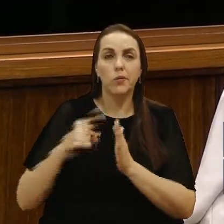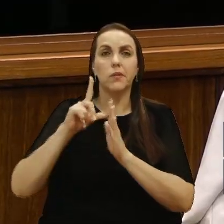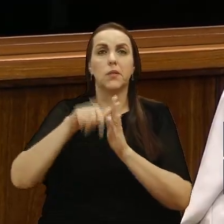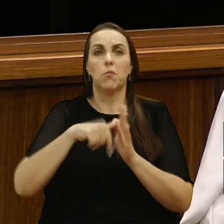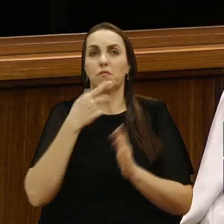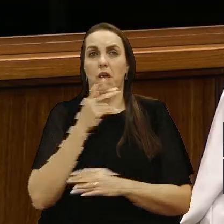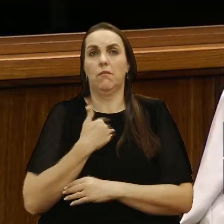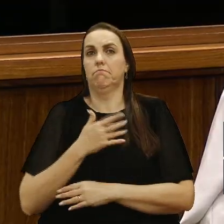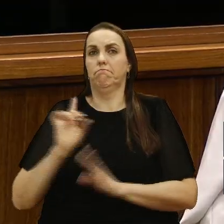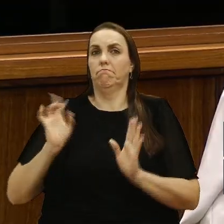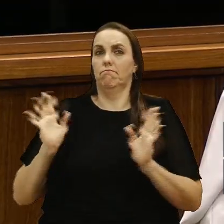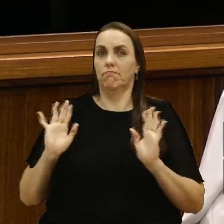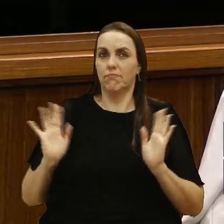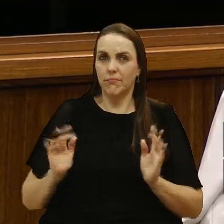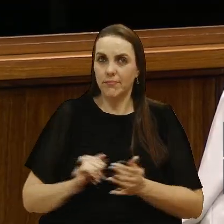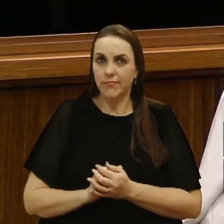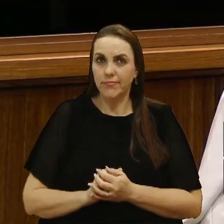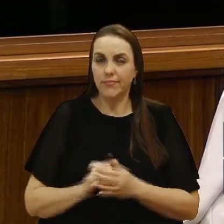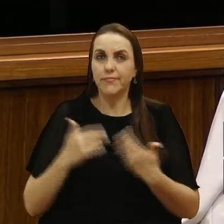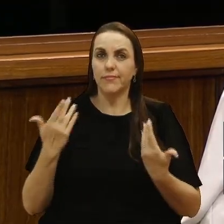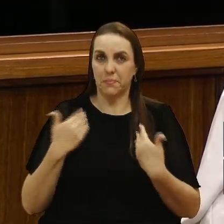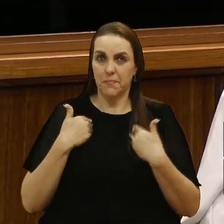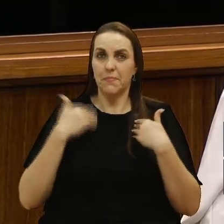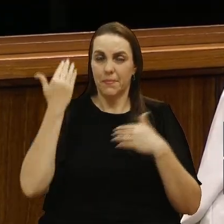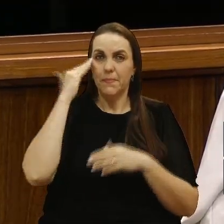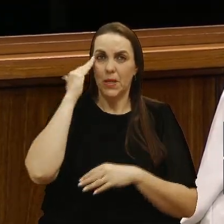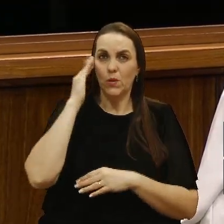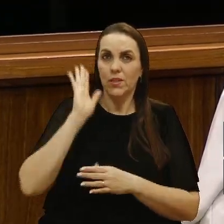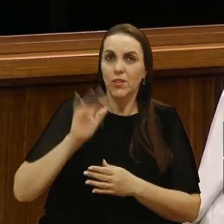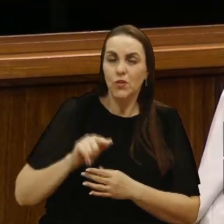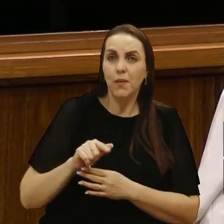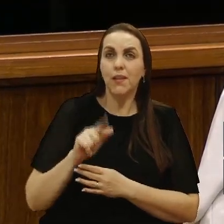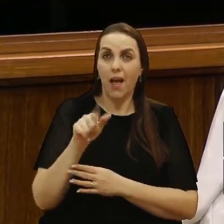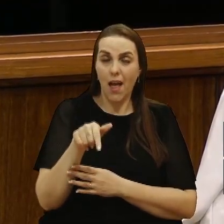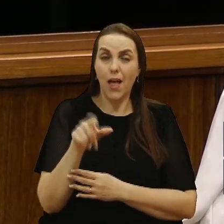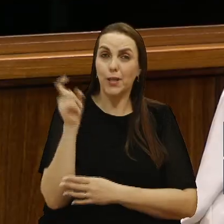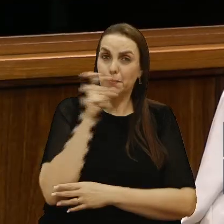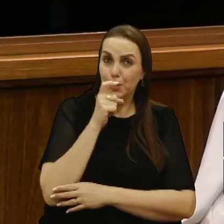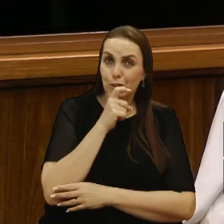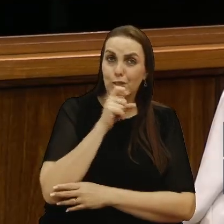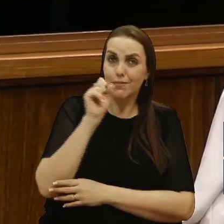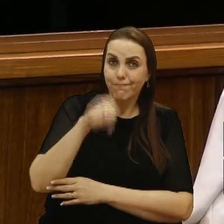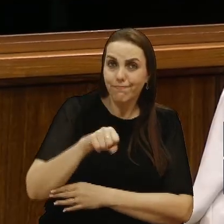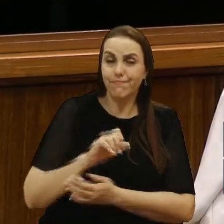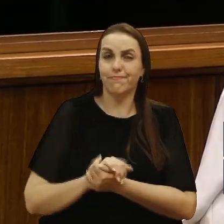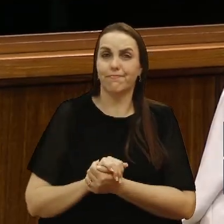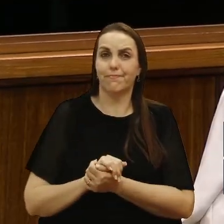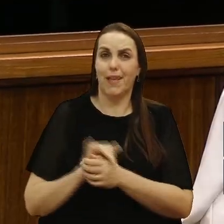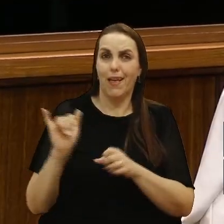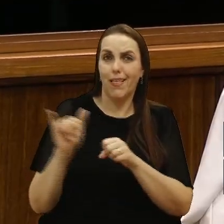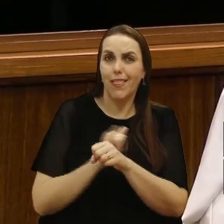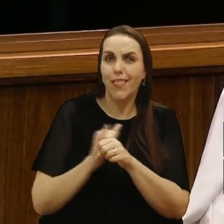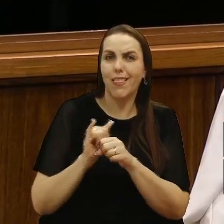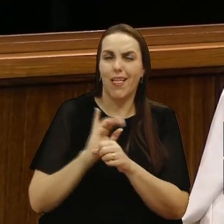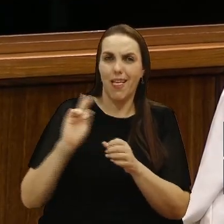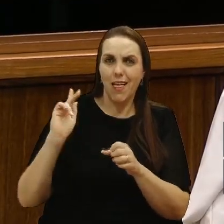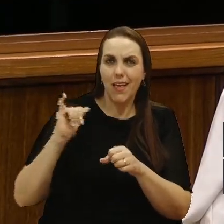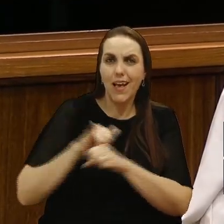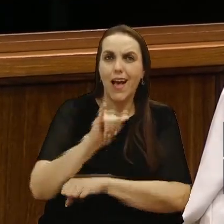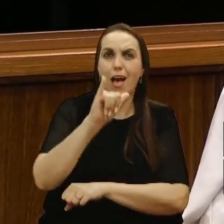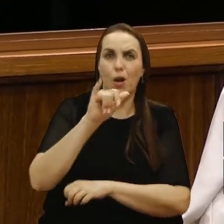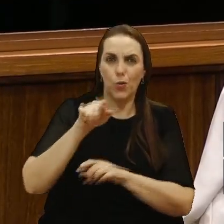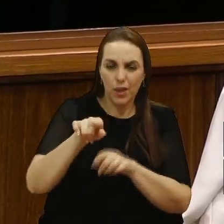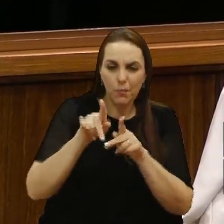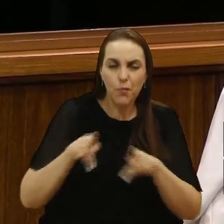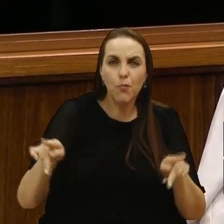faz, um governo que, sim, no meu entendimento, usa mentiras para enganar a população, para